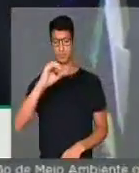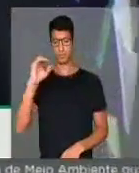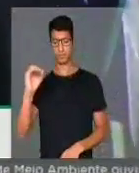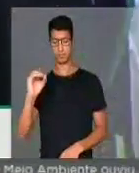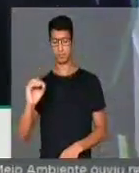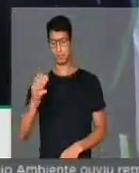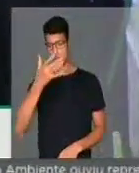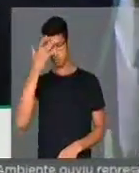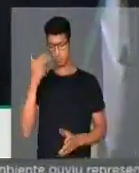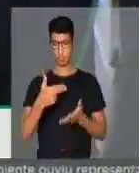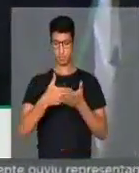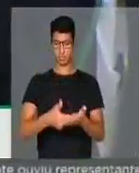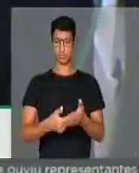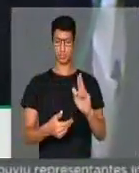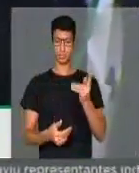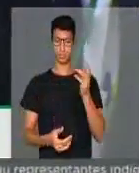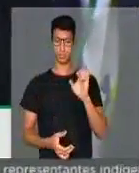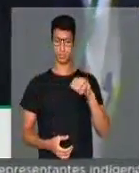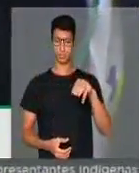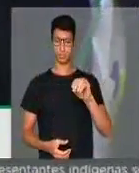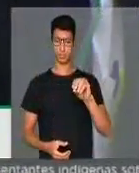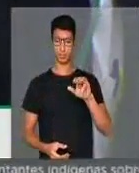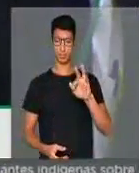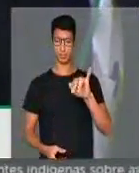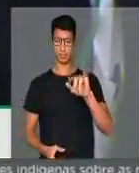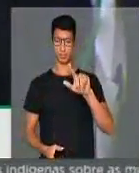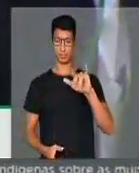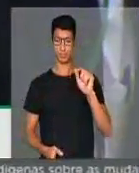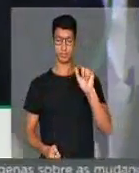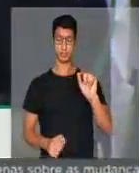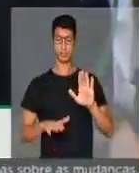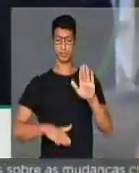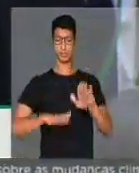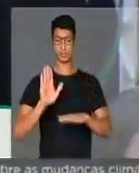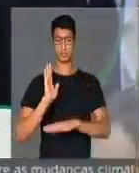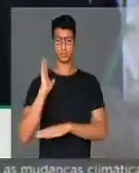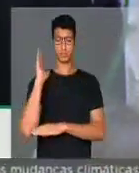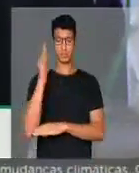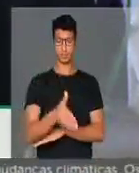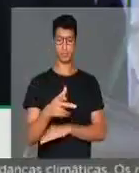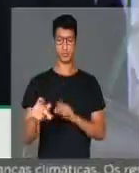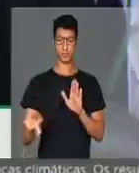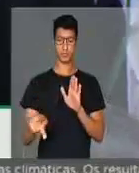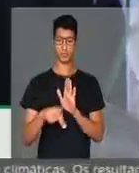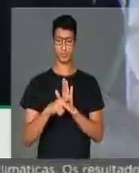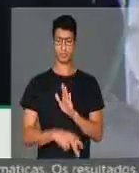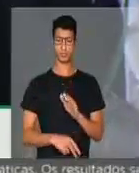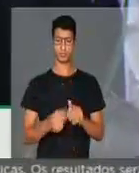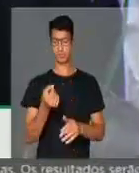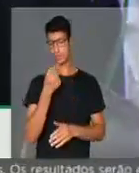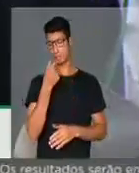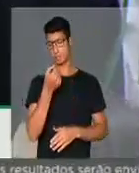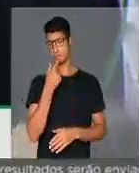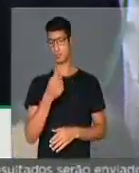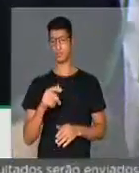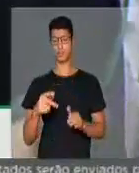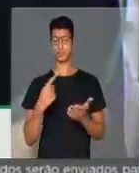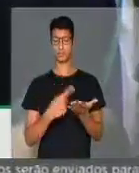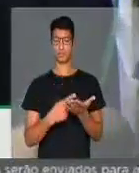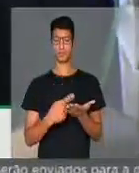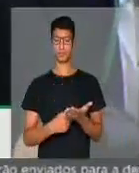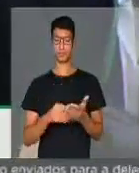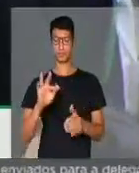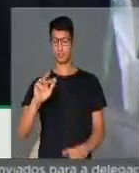5.700 pacientes de hemofilia no nosso país, que dependem diretamente da medicação do